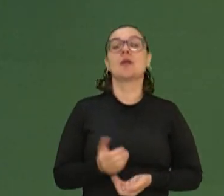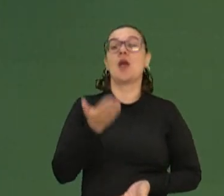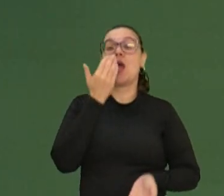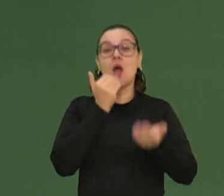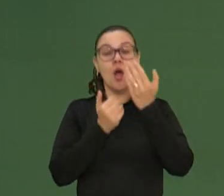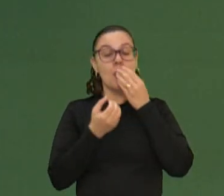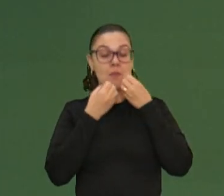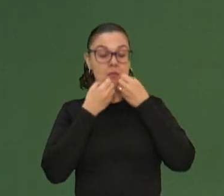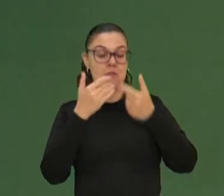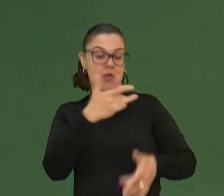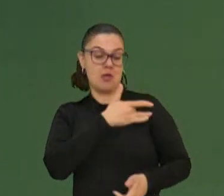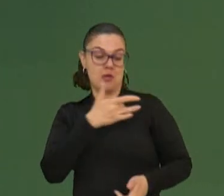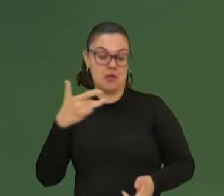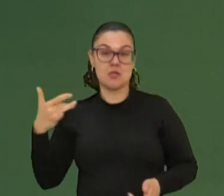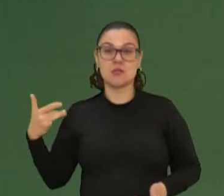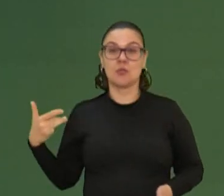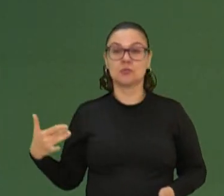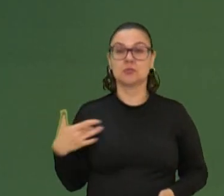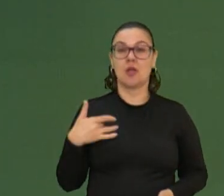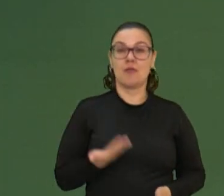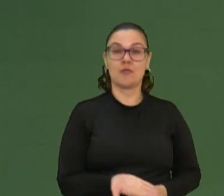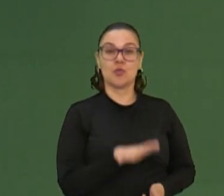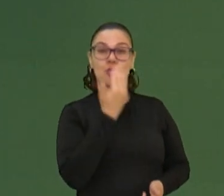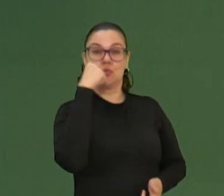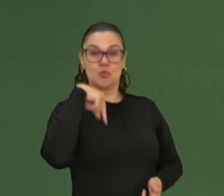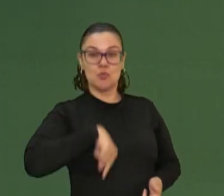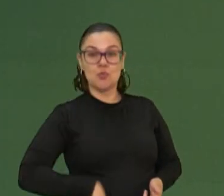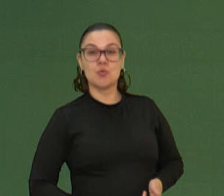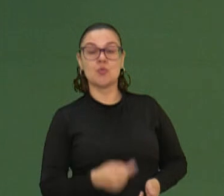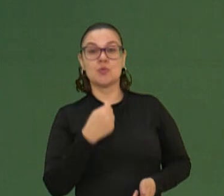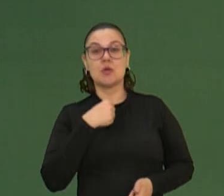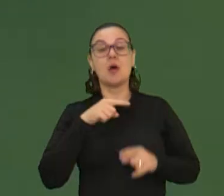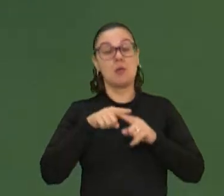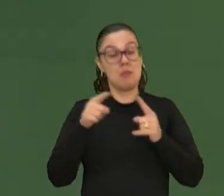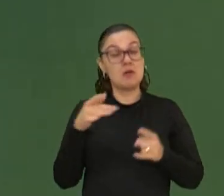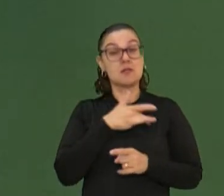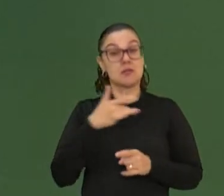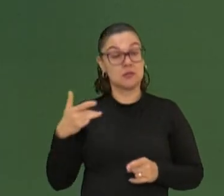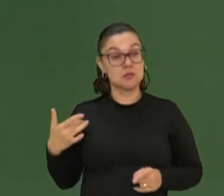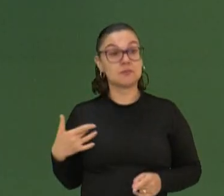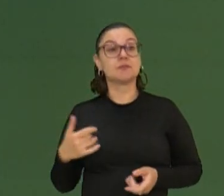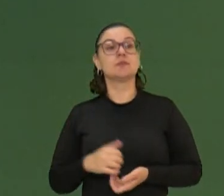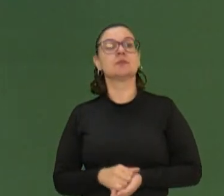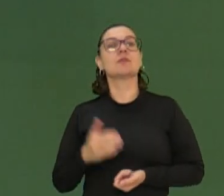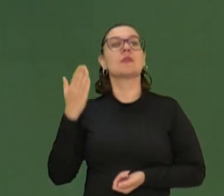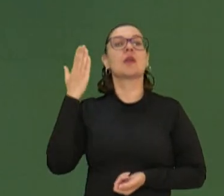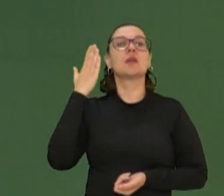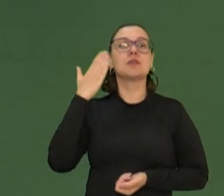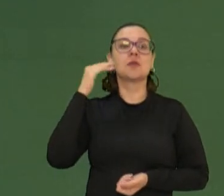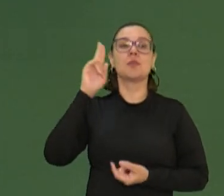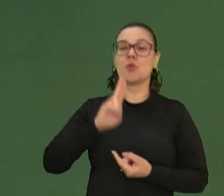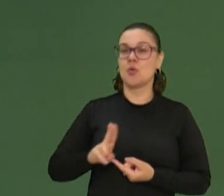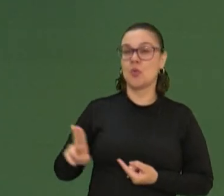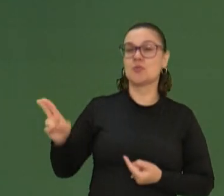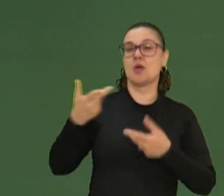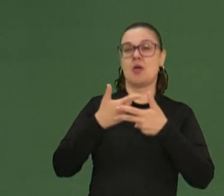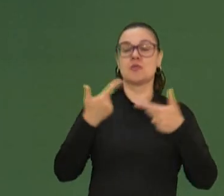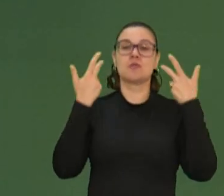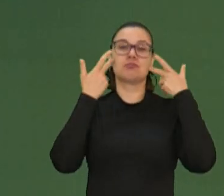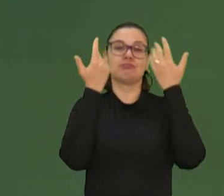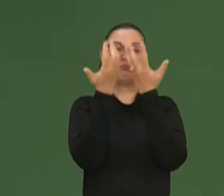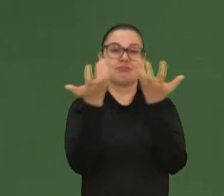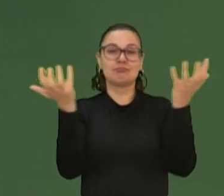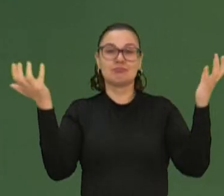nutridos, estarmos felizes, como eu sempre proponho em todas as aulas, mas de maneira realmente saudável. Sabedoria no uso dos recursos